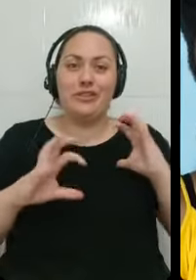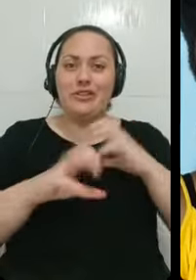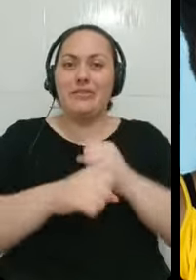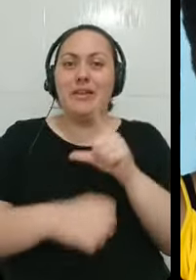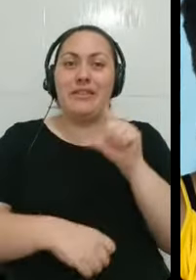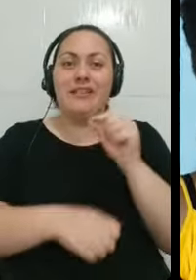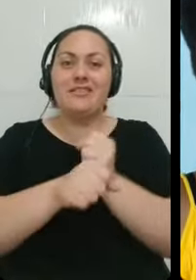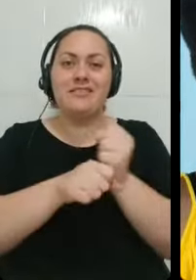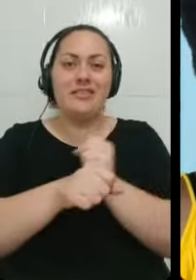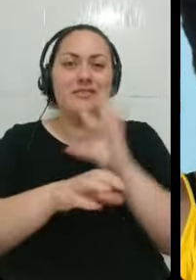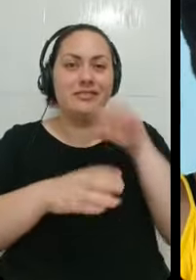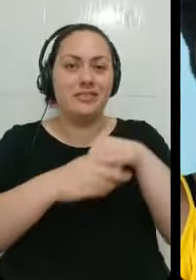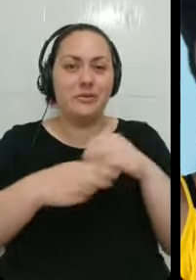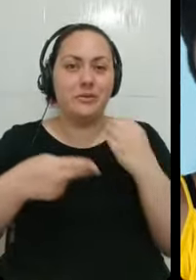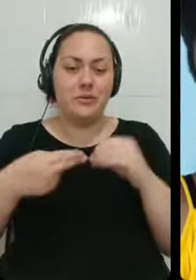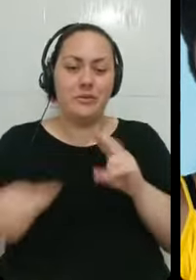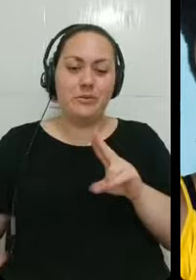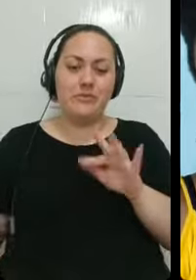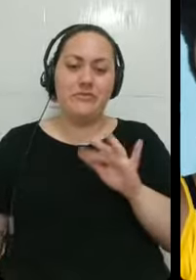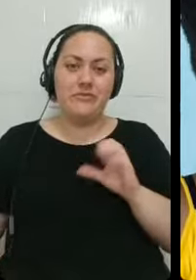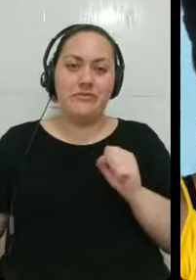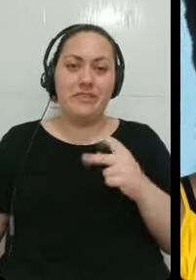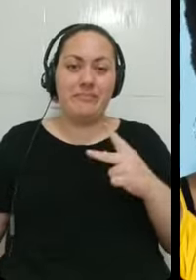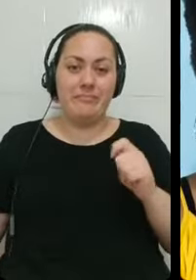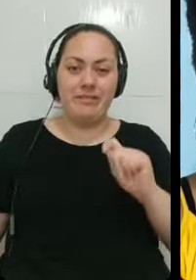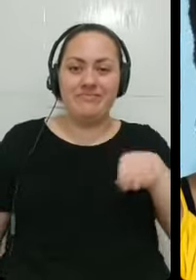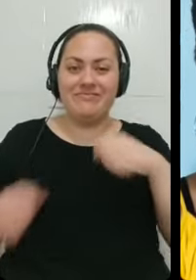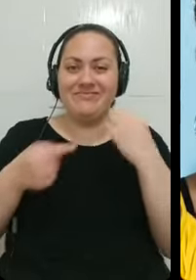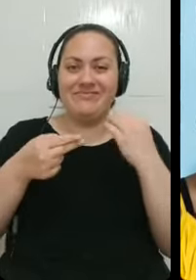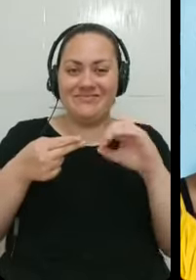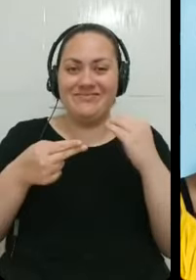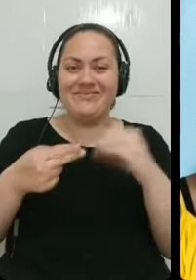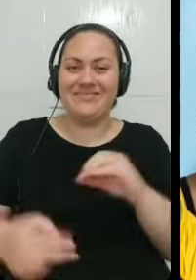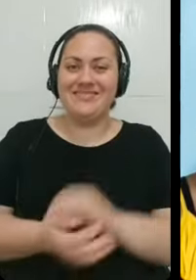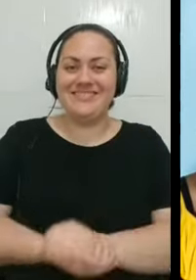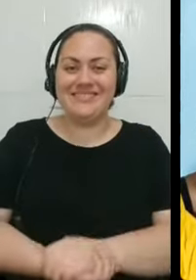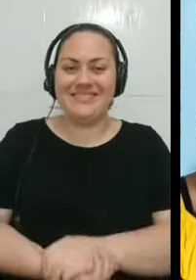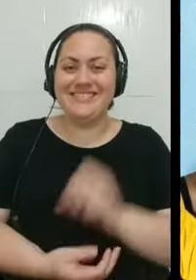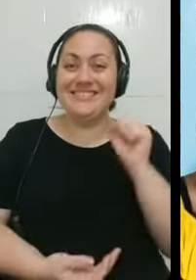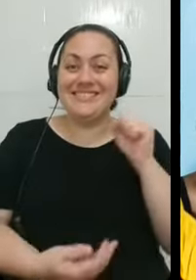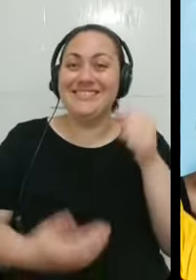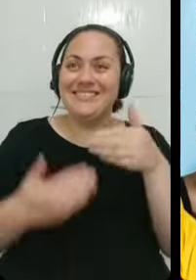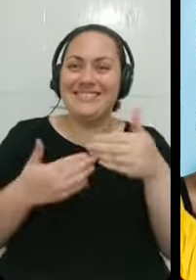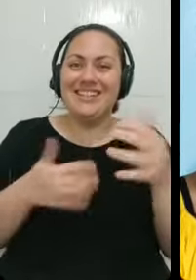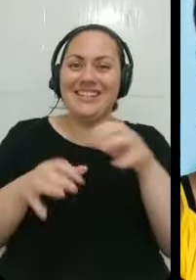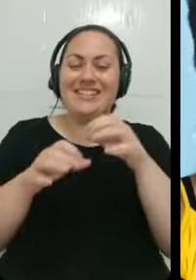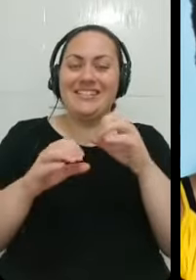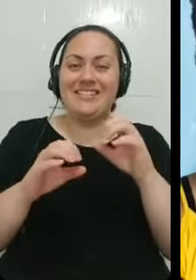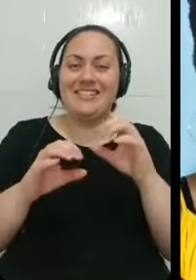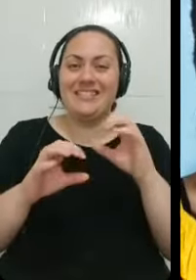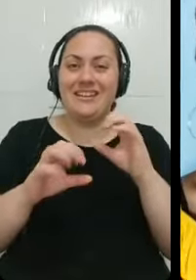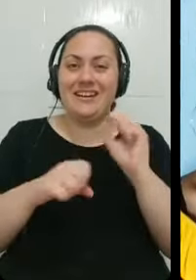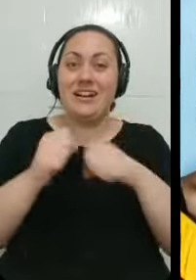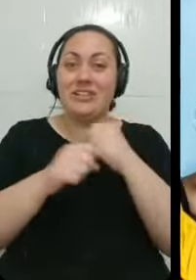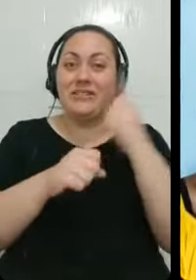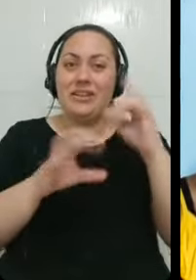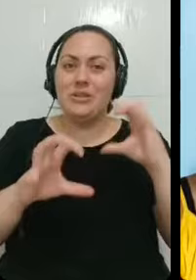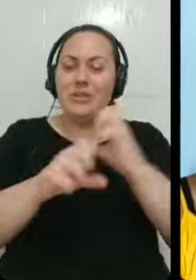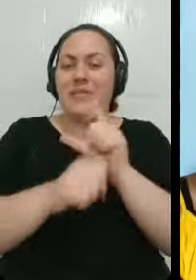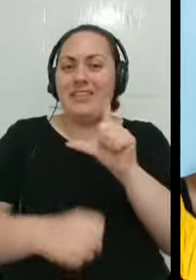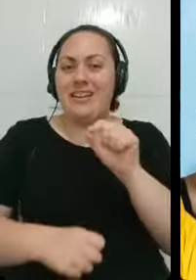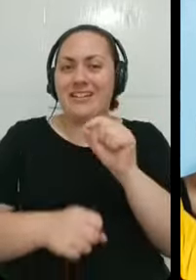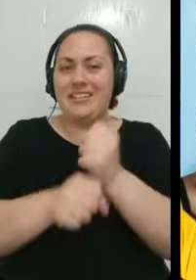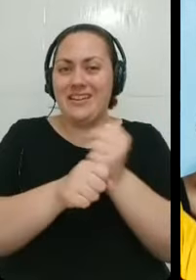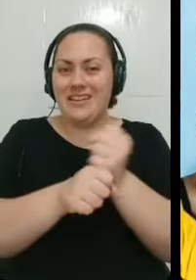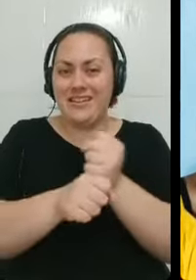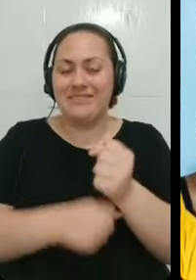da UFSCA, né? E Sim, acho estou se comemorando que 2 anos. 10 anos, né? Sim. Conta para nós um pouquinho